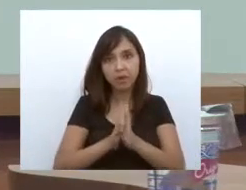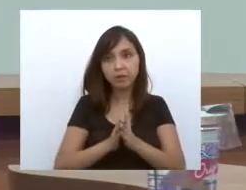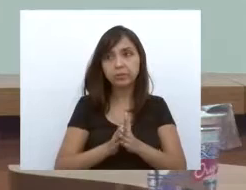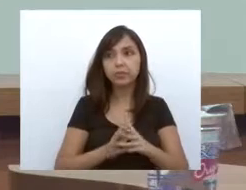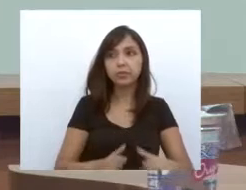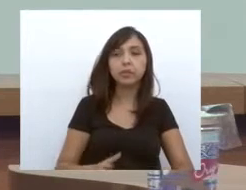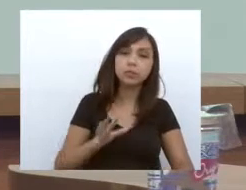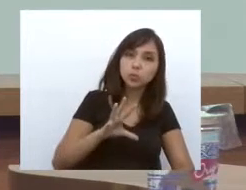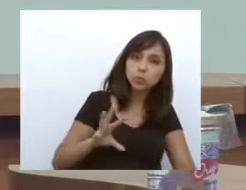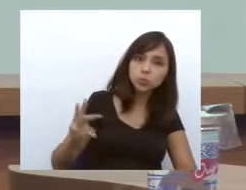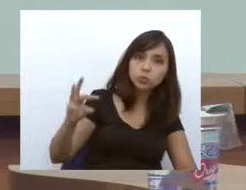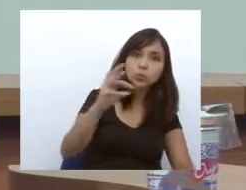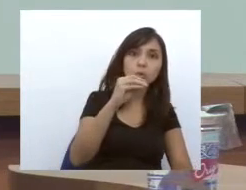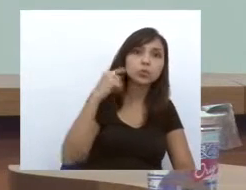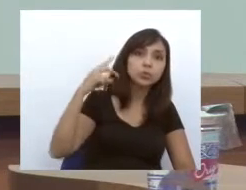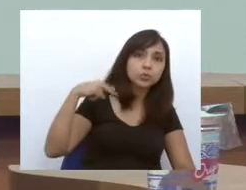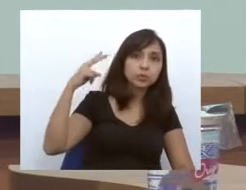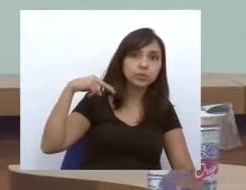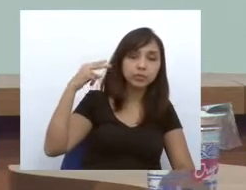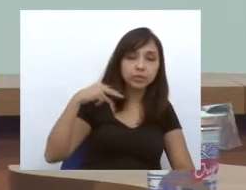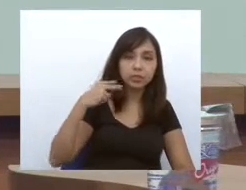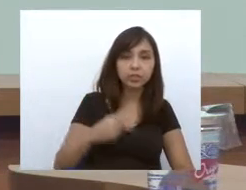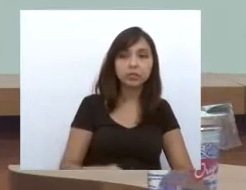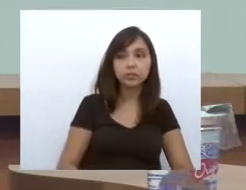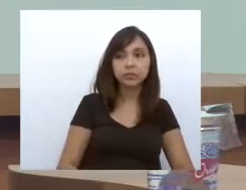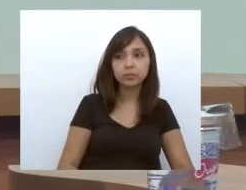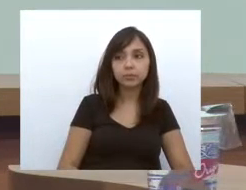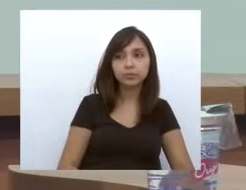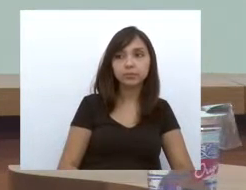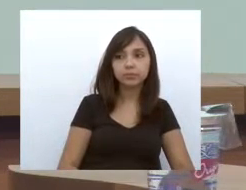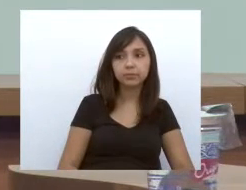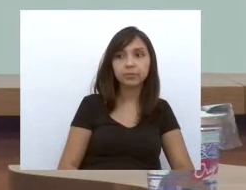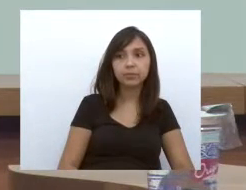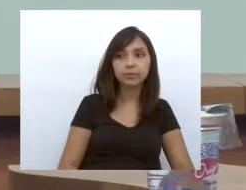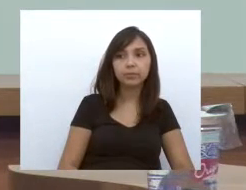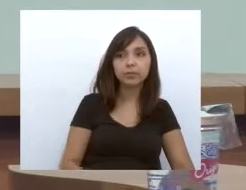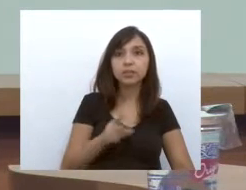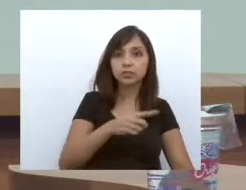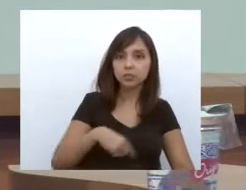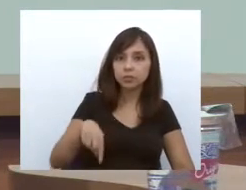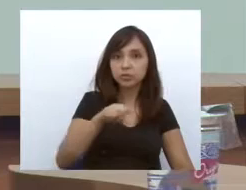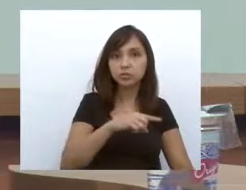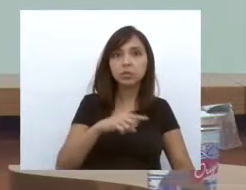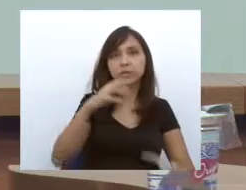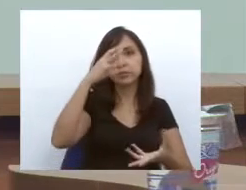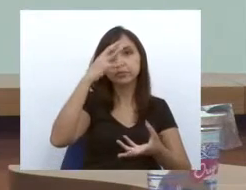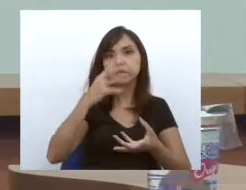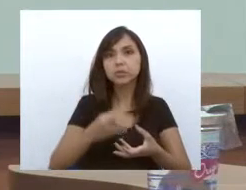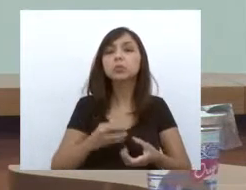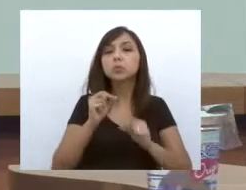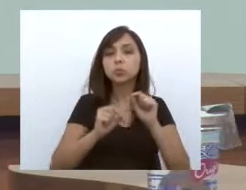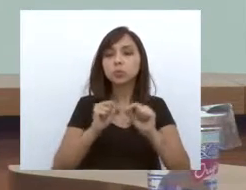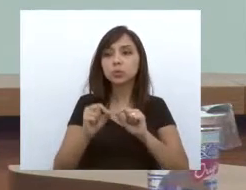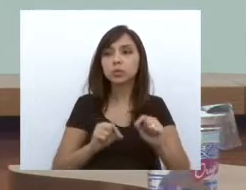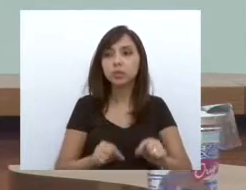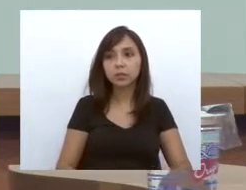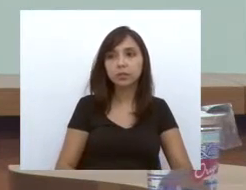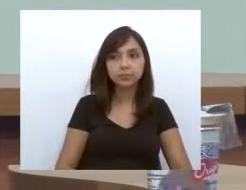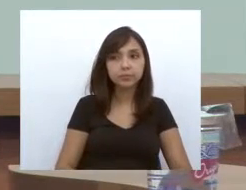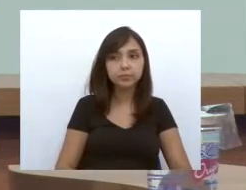a todos os vereadores. Nós podemos sair com consenso.